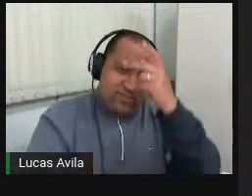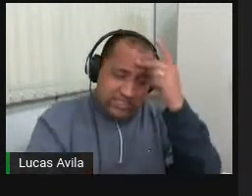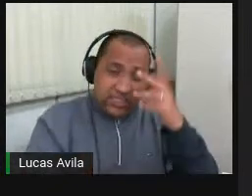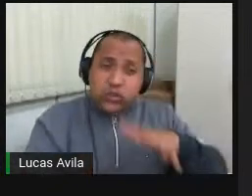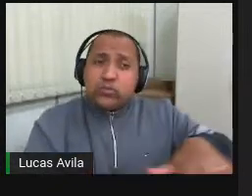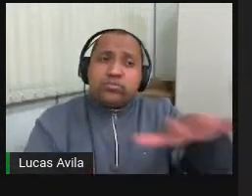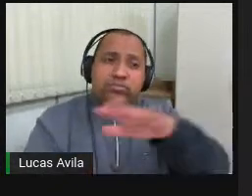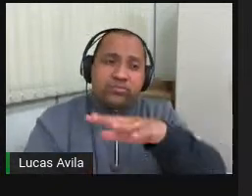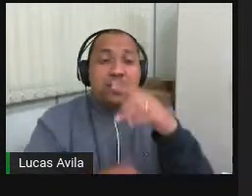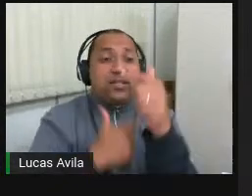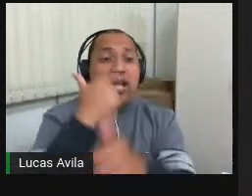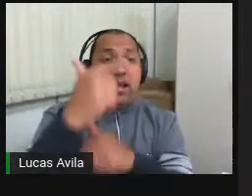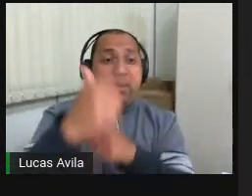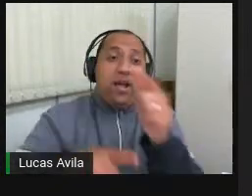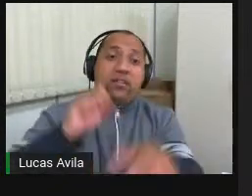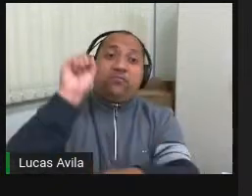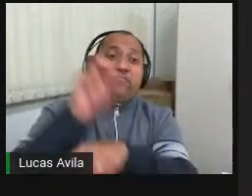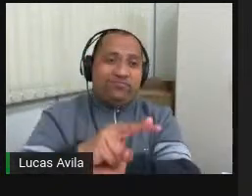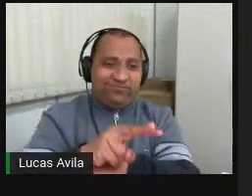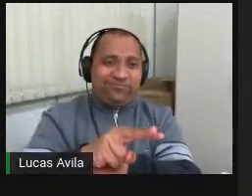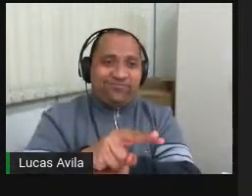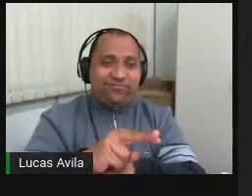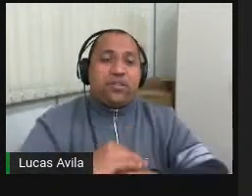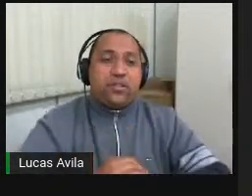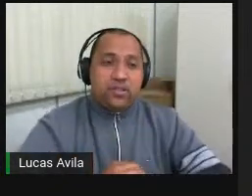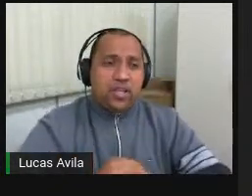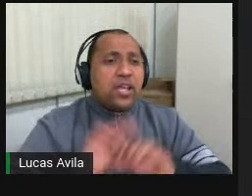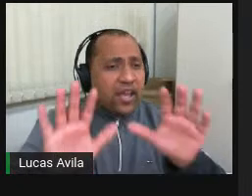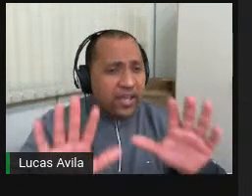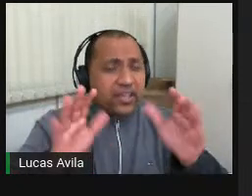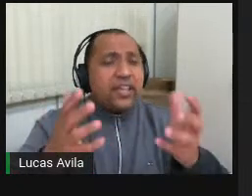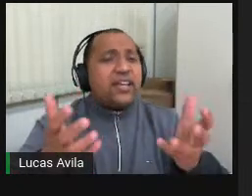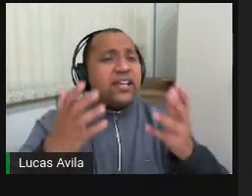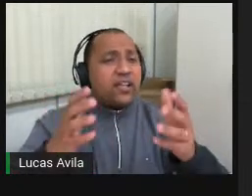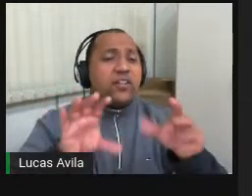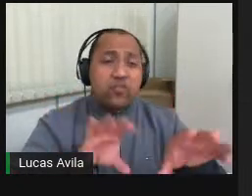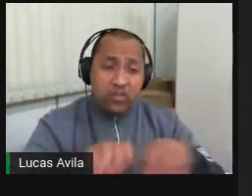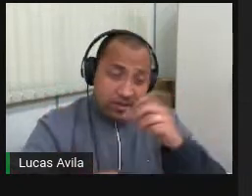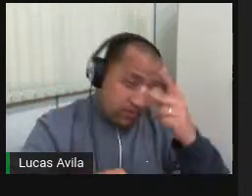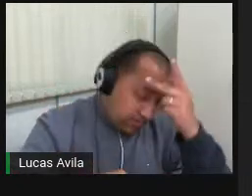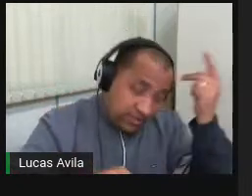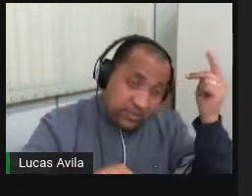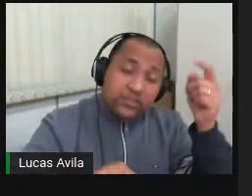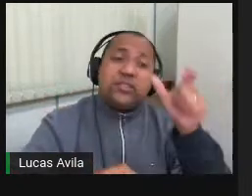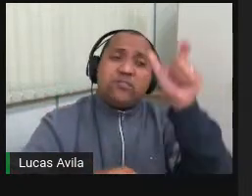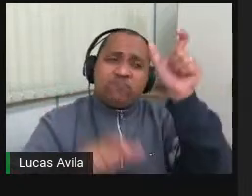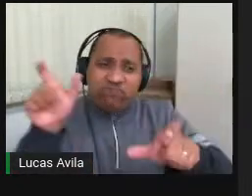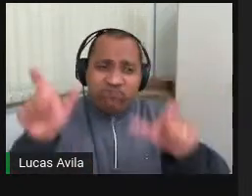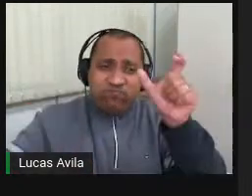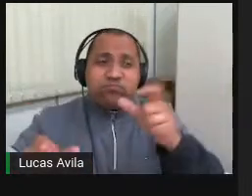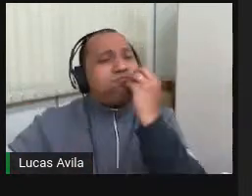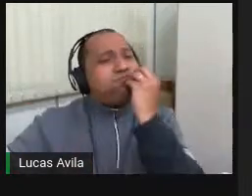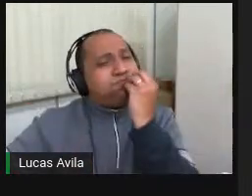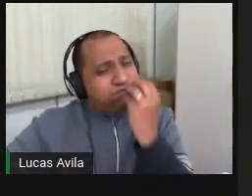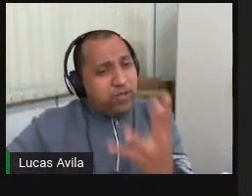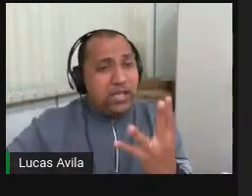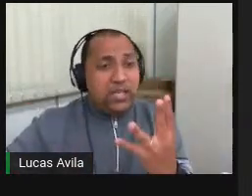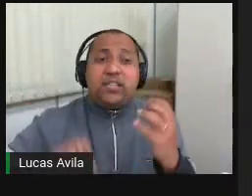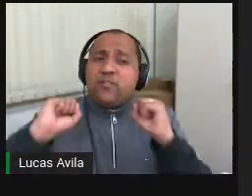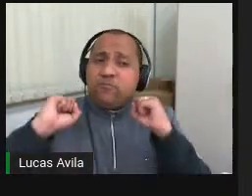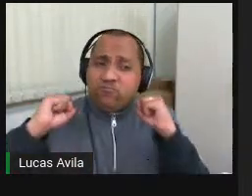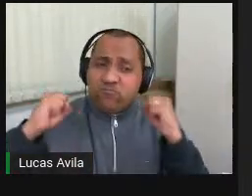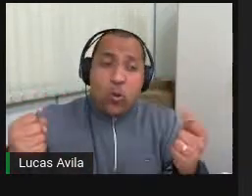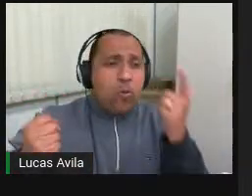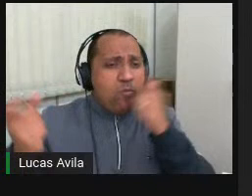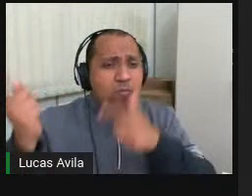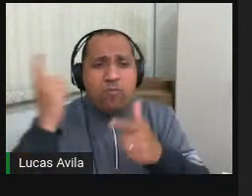mundo do trabalho. Essa universidade busca formar pessoas que sejam instrumentos do bem, imbuídas em buscar um mundo